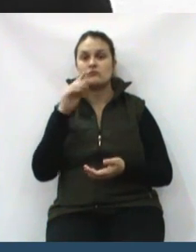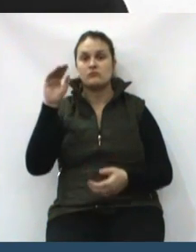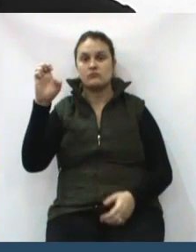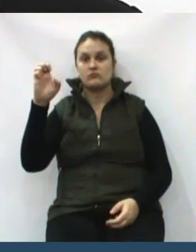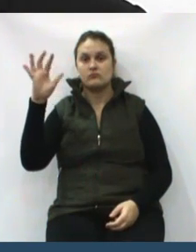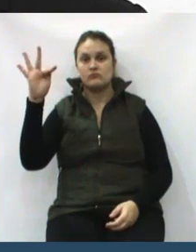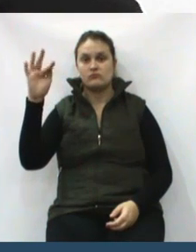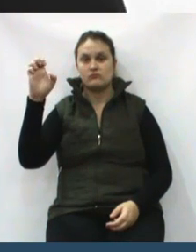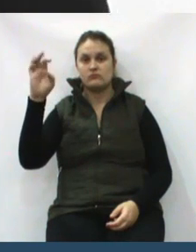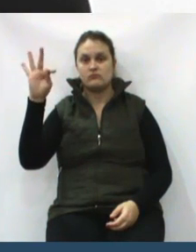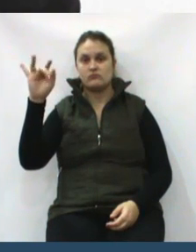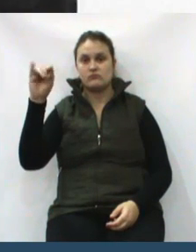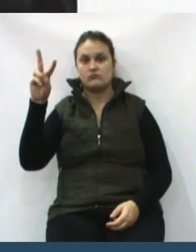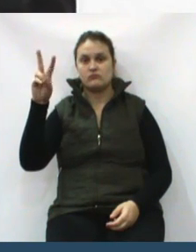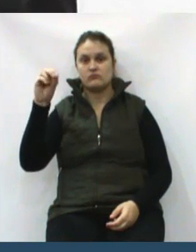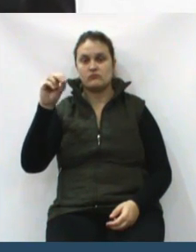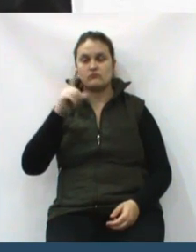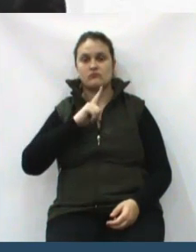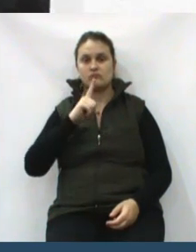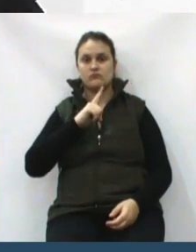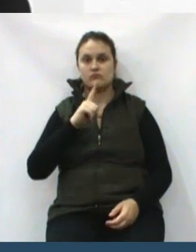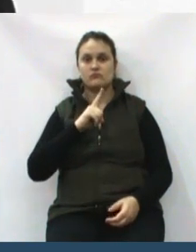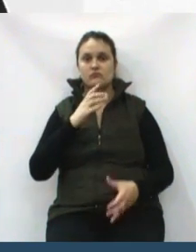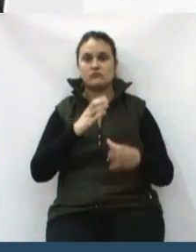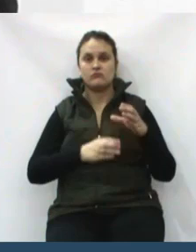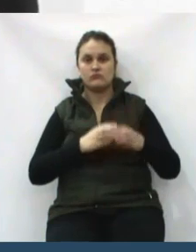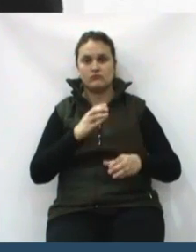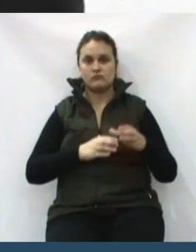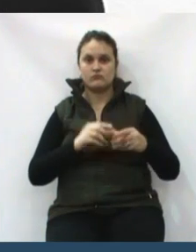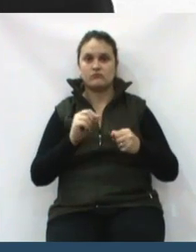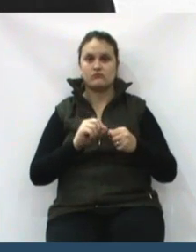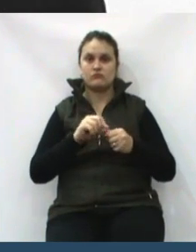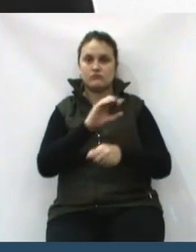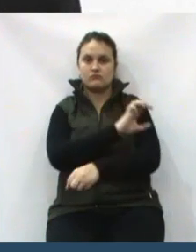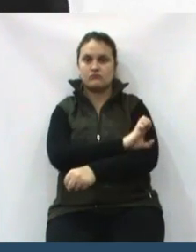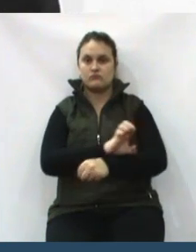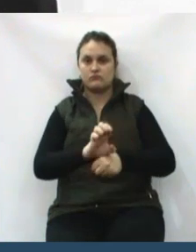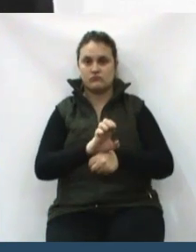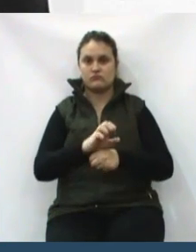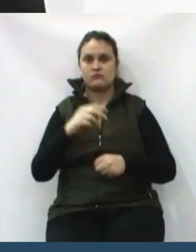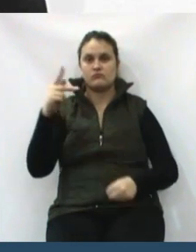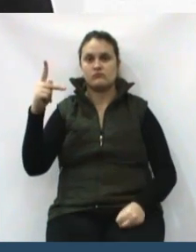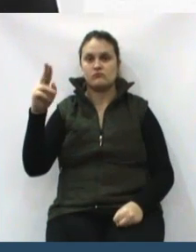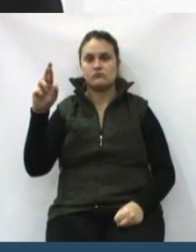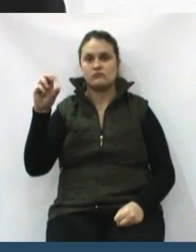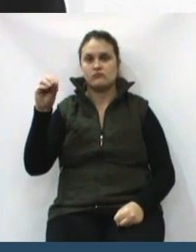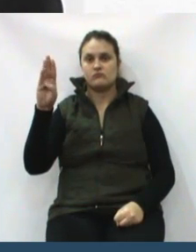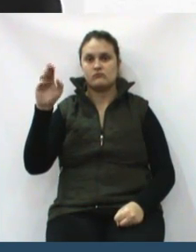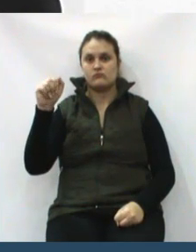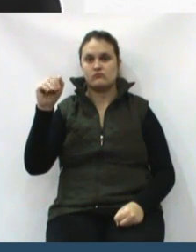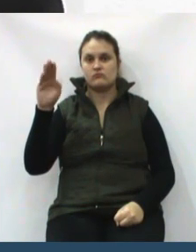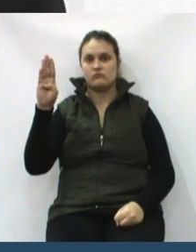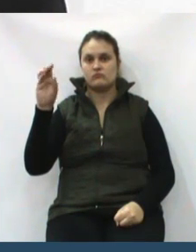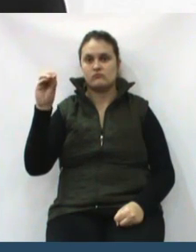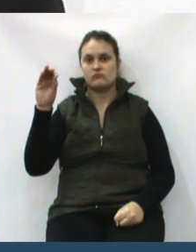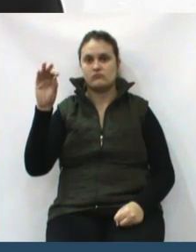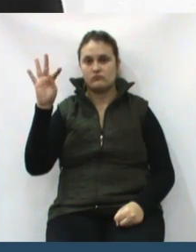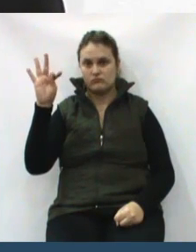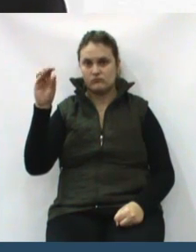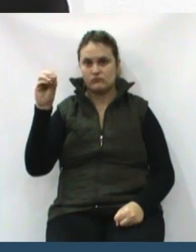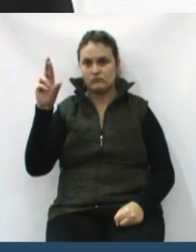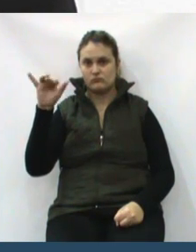efetivo é a questão do estágio probatório das emendas 19 e 20 da Constituição Federal, que